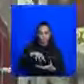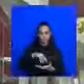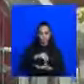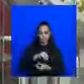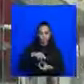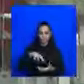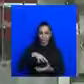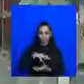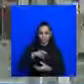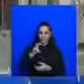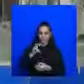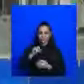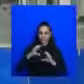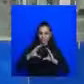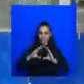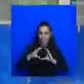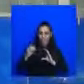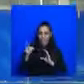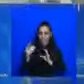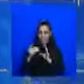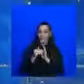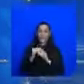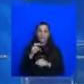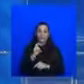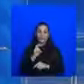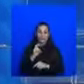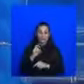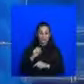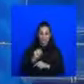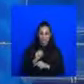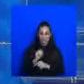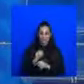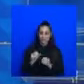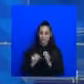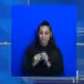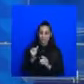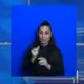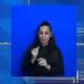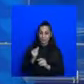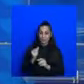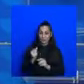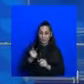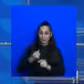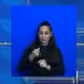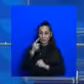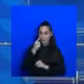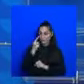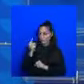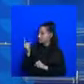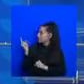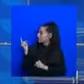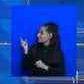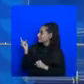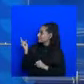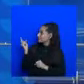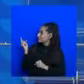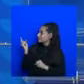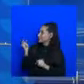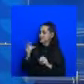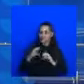Globo carregado, embaralhando 50 bolas numeradas de 0 a 50. O primeiro número está chegando.